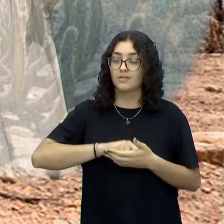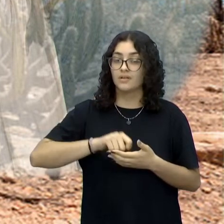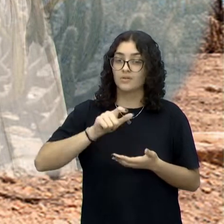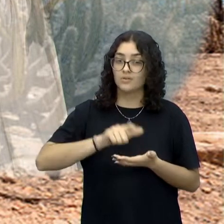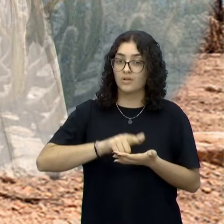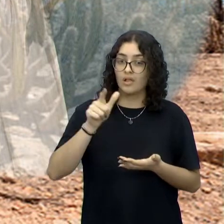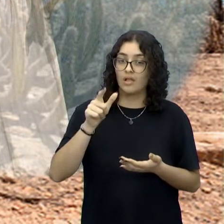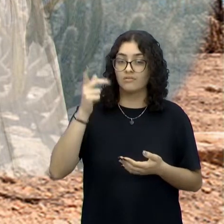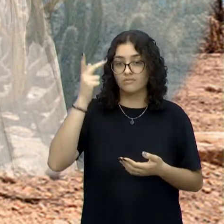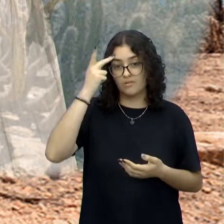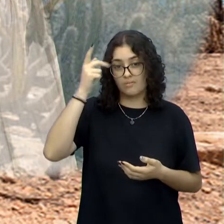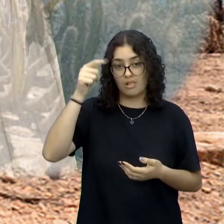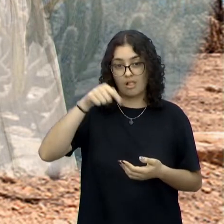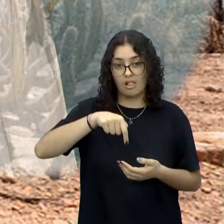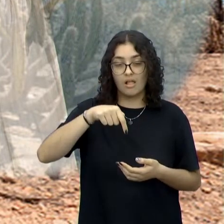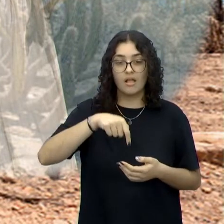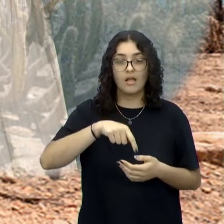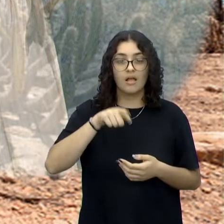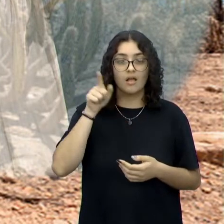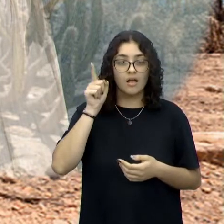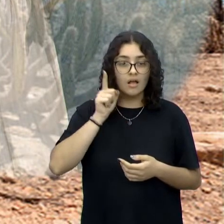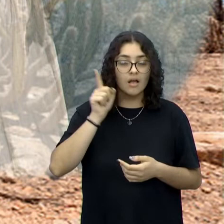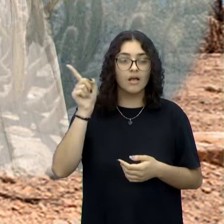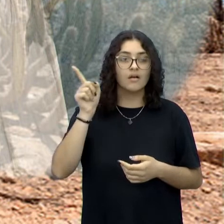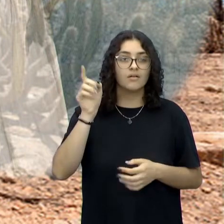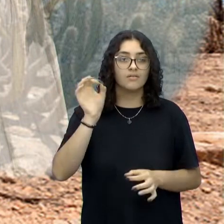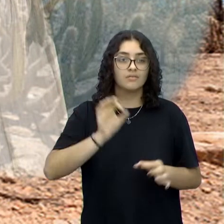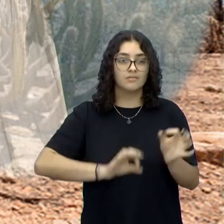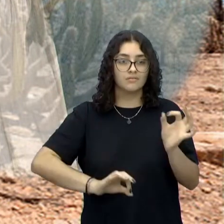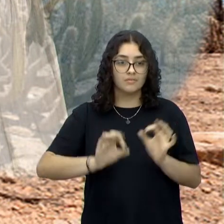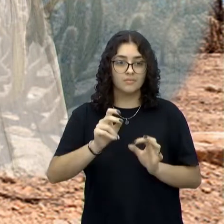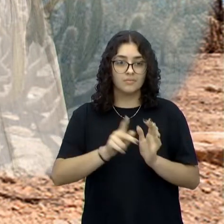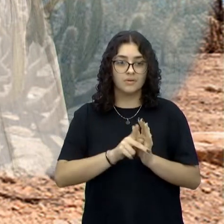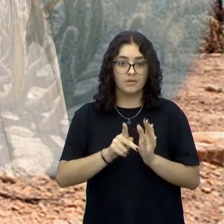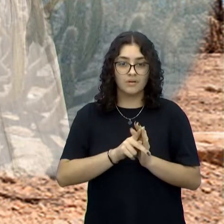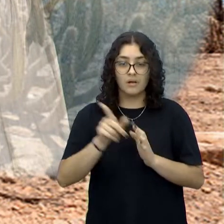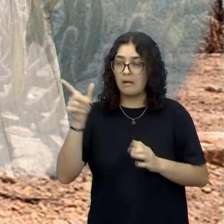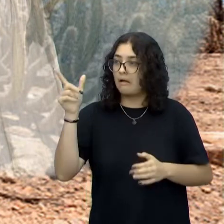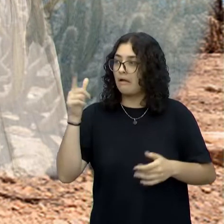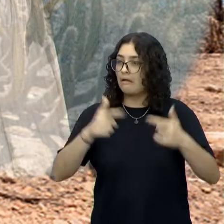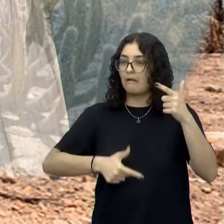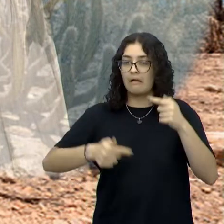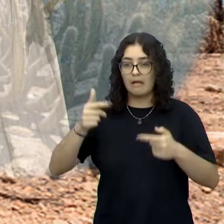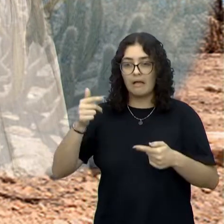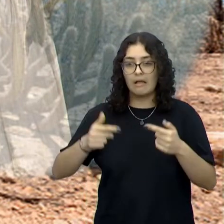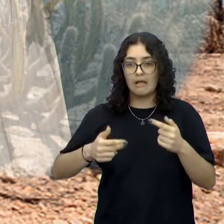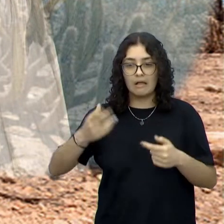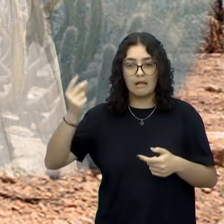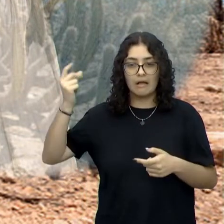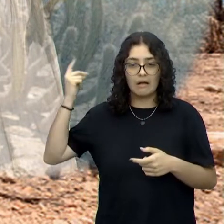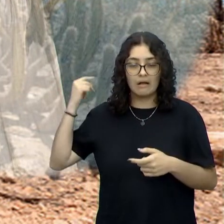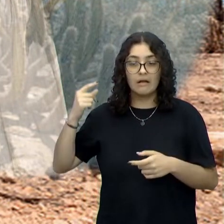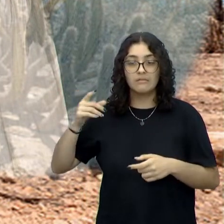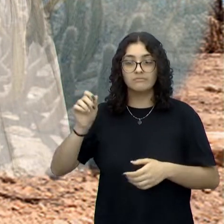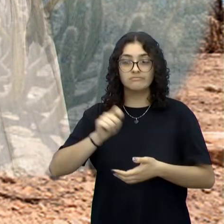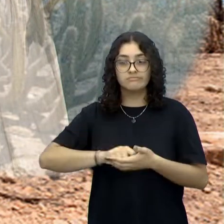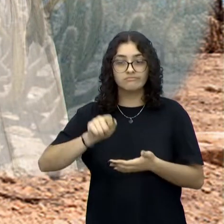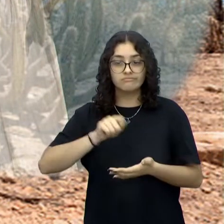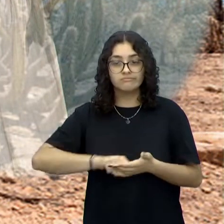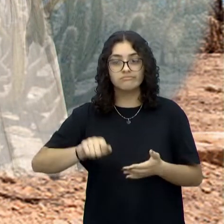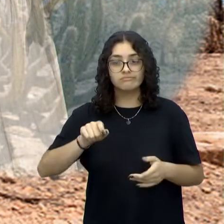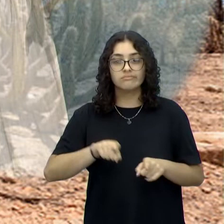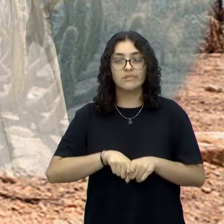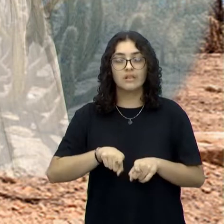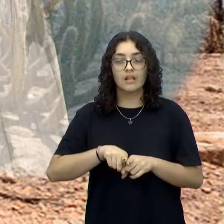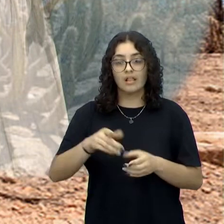não sabe, e ele foi designado para fazer a cobertura desse conflito, e aí ele escreve essa matéria, e a partir daí ele